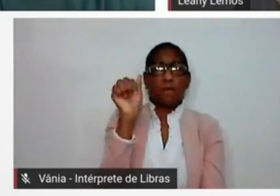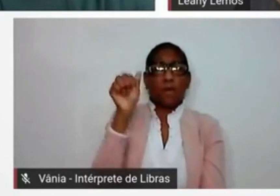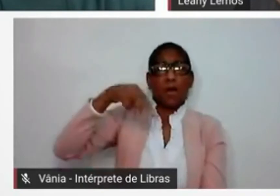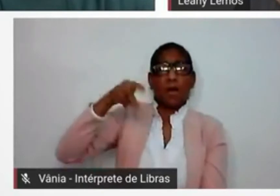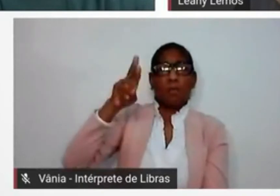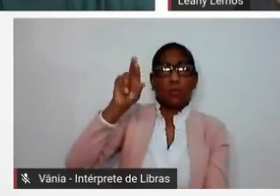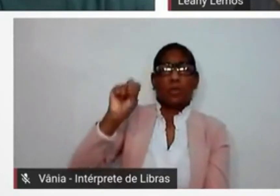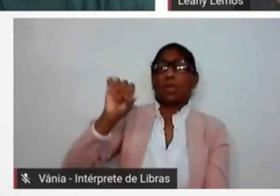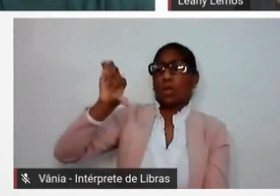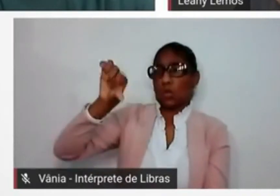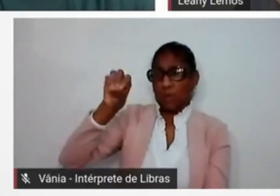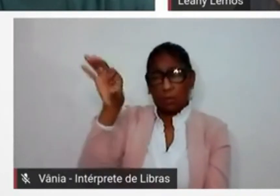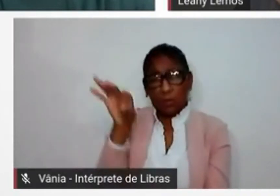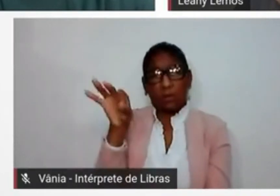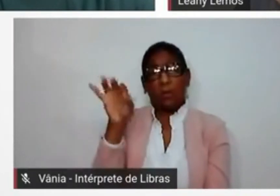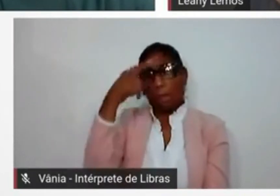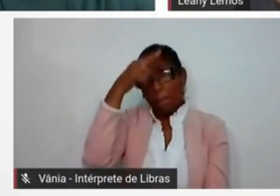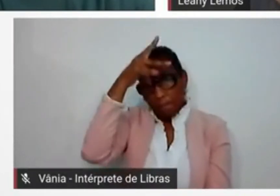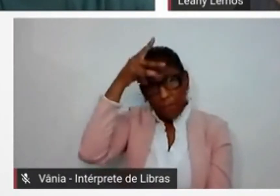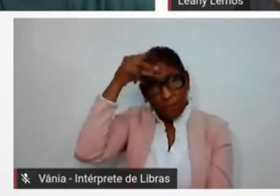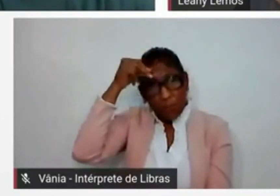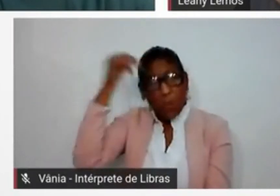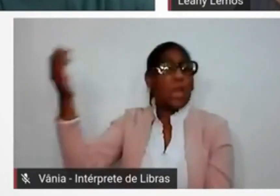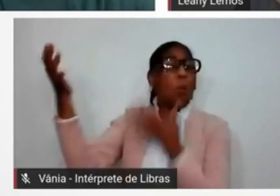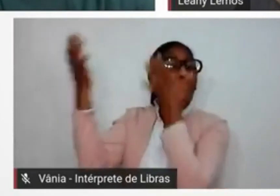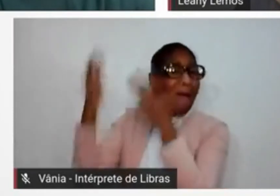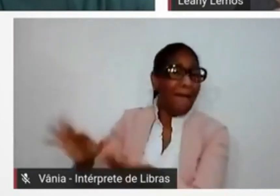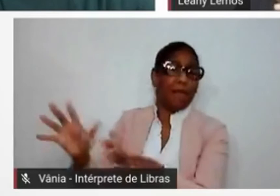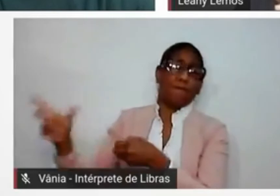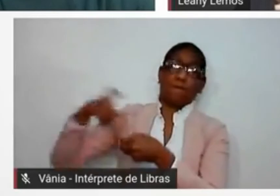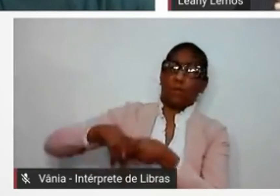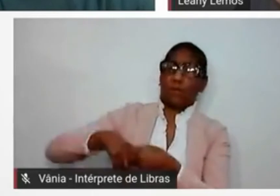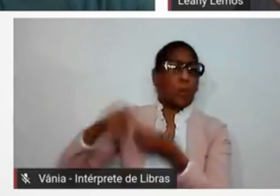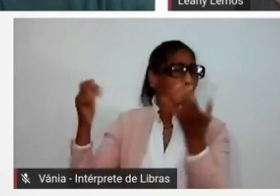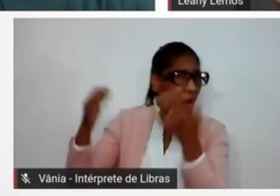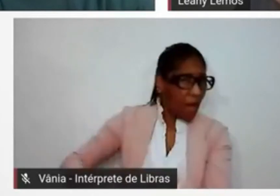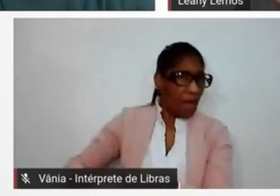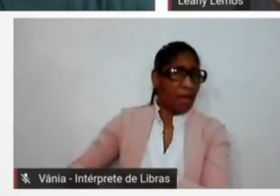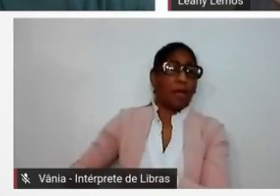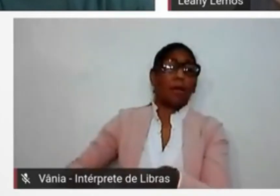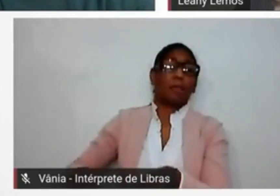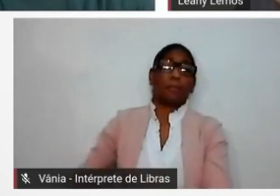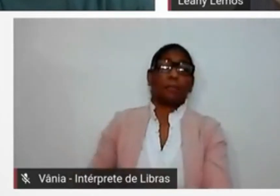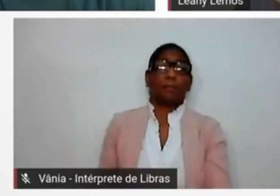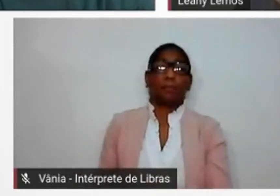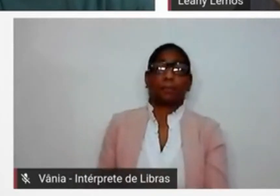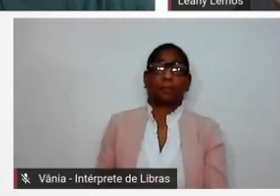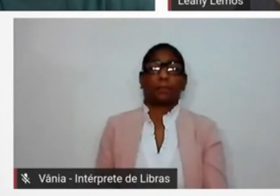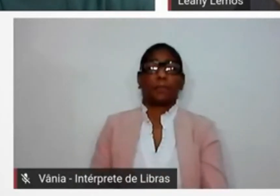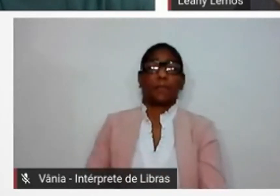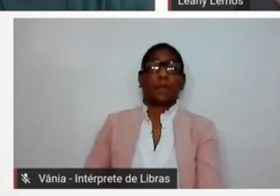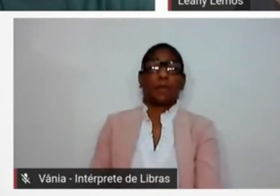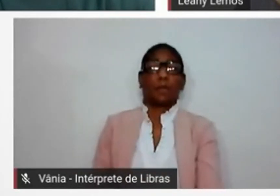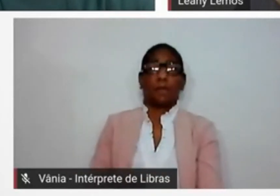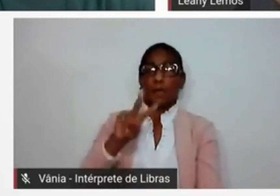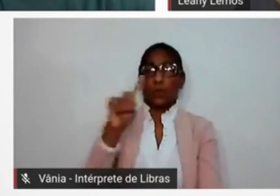de 90% das prefeituras não querem que as escolas voltem a receber alunos a partir do dia 31 de agosto e perguntam